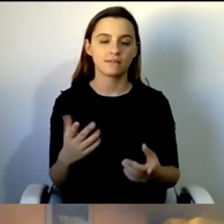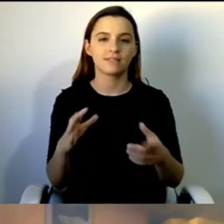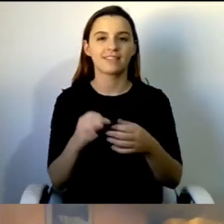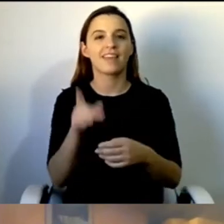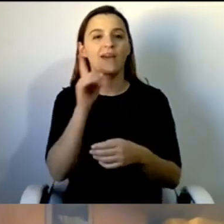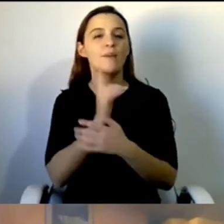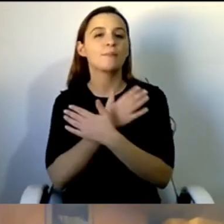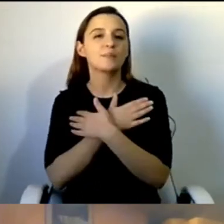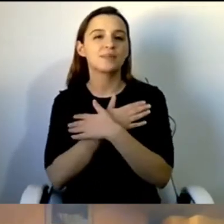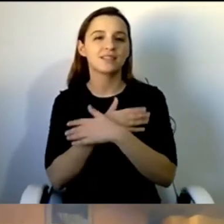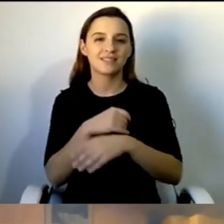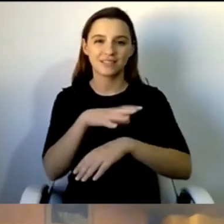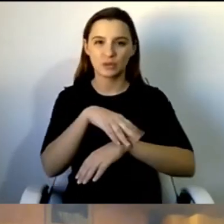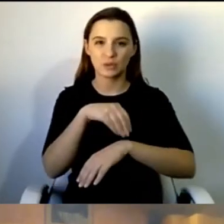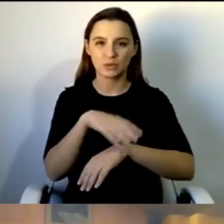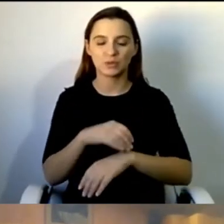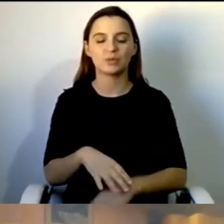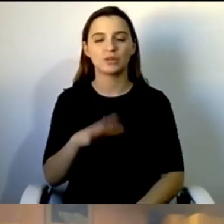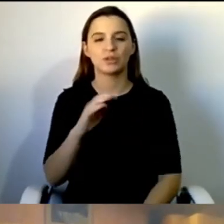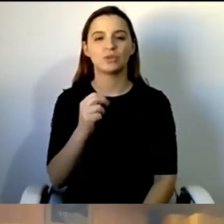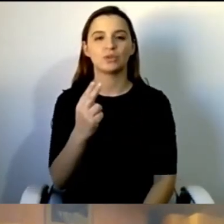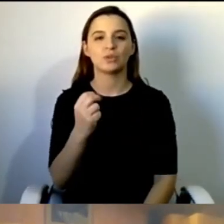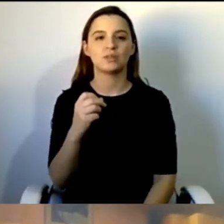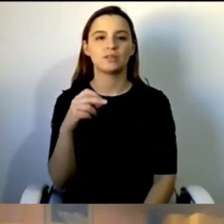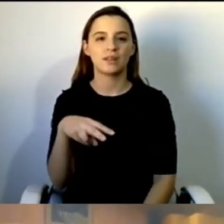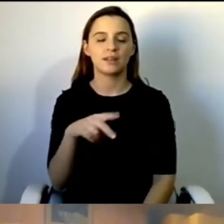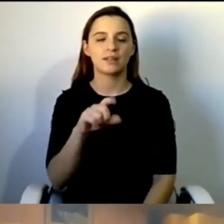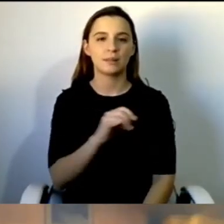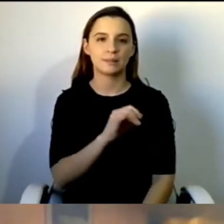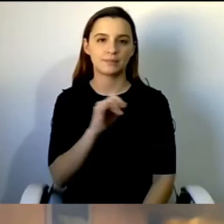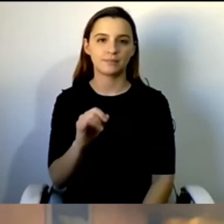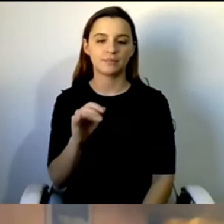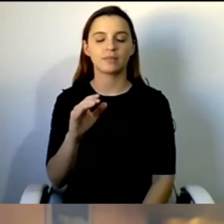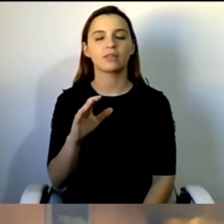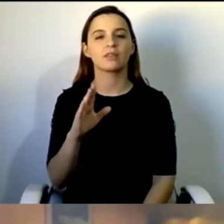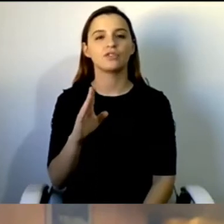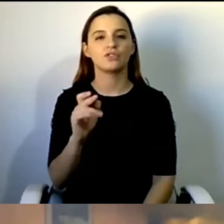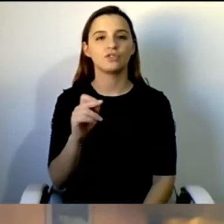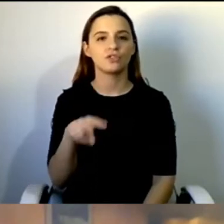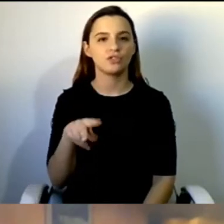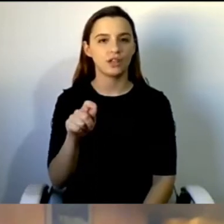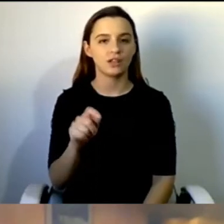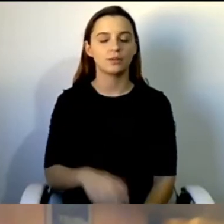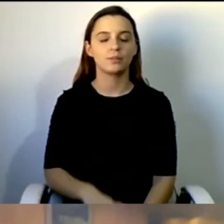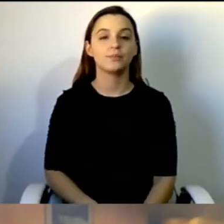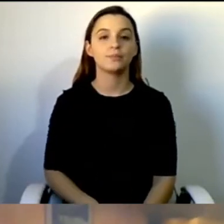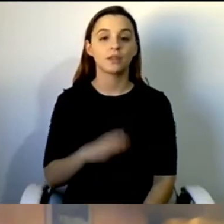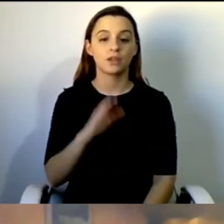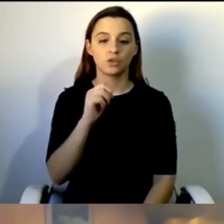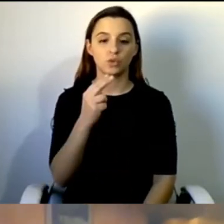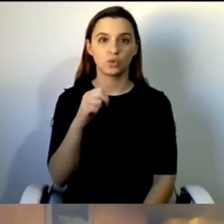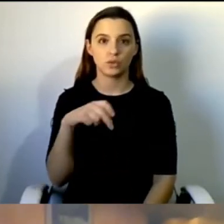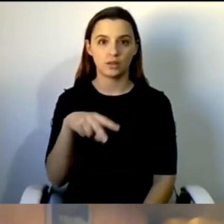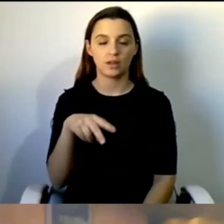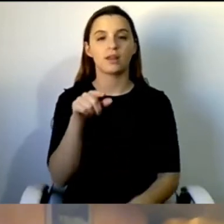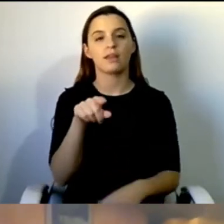Susan Berg e Jamie Bolling. A Susan Berg é membro da direção do